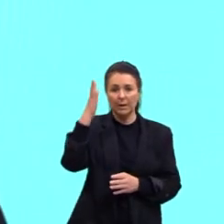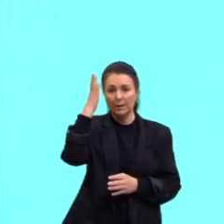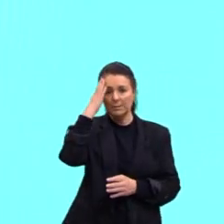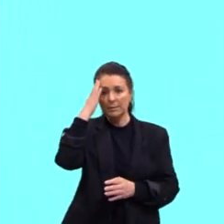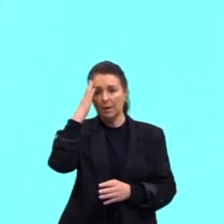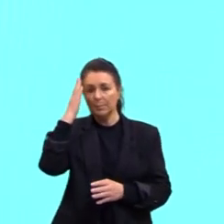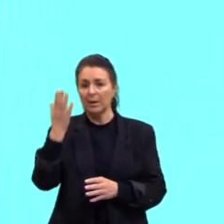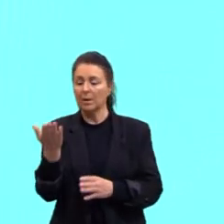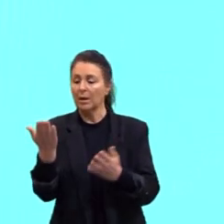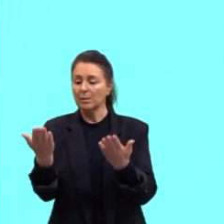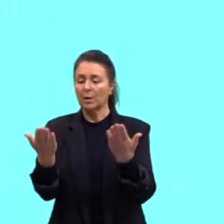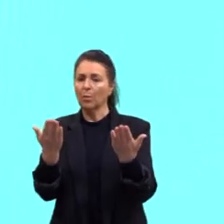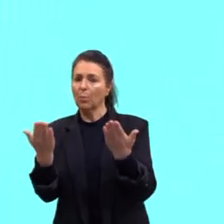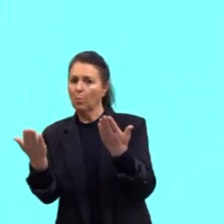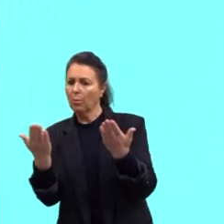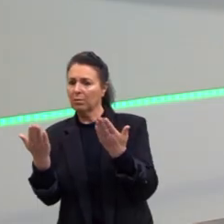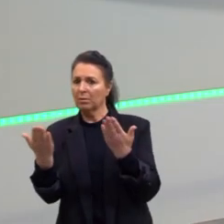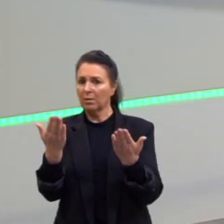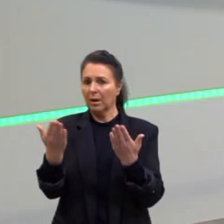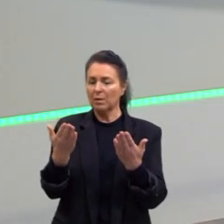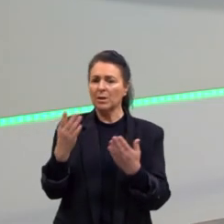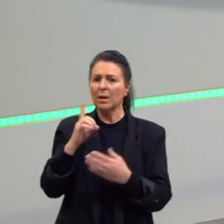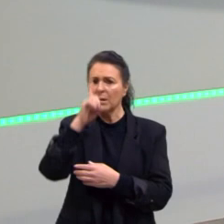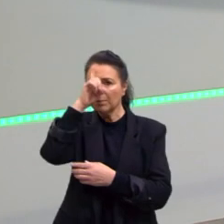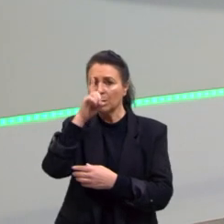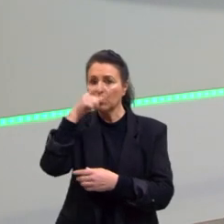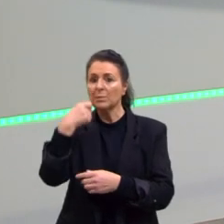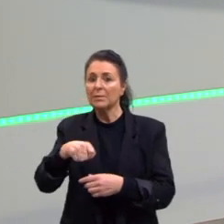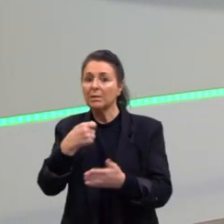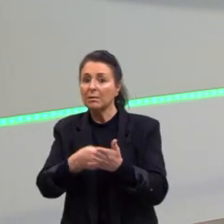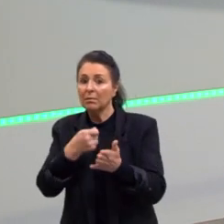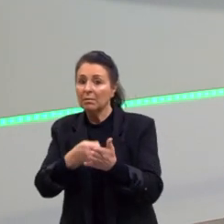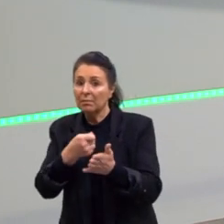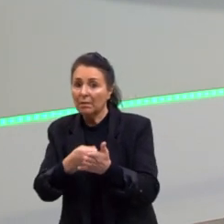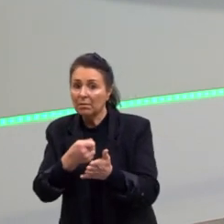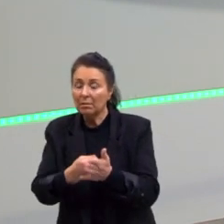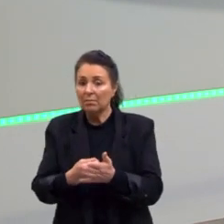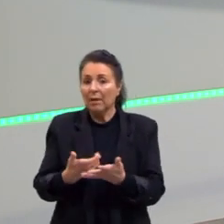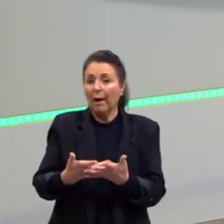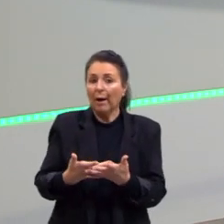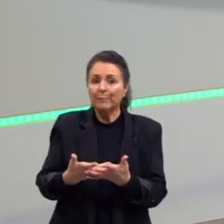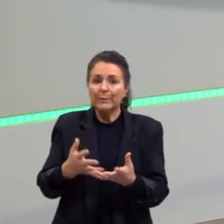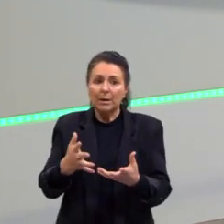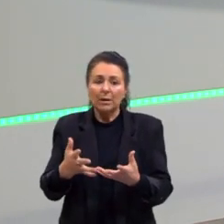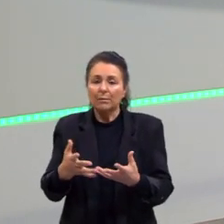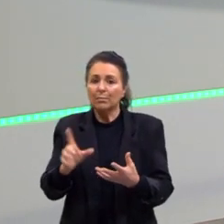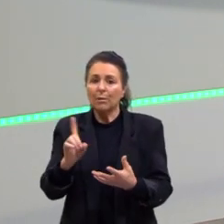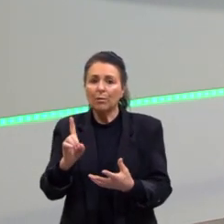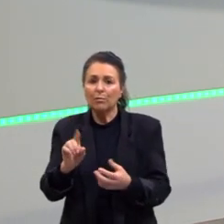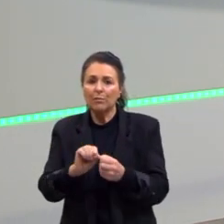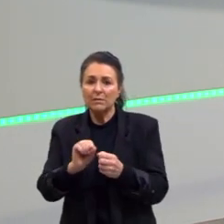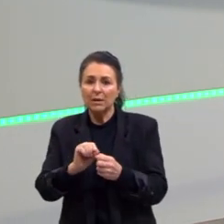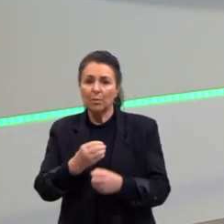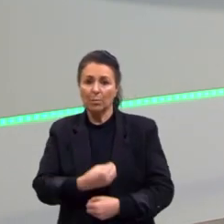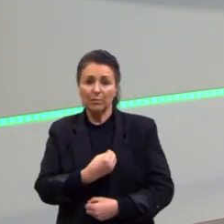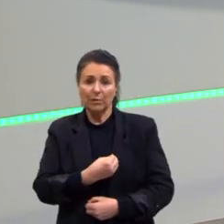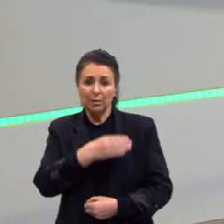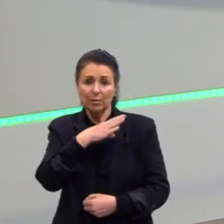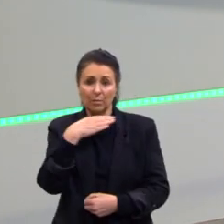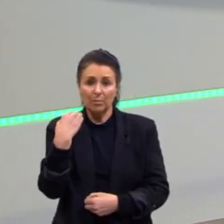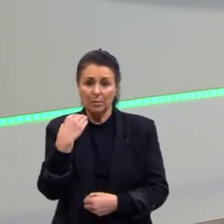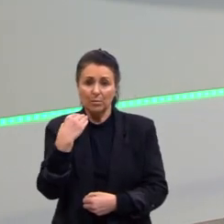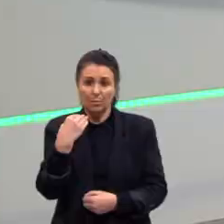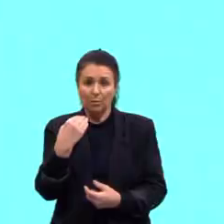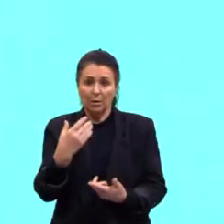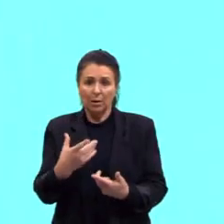contraste é perigoso mas tem sempre tentar minimizar o risco as pessoas que precisam ingerir para fazer esses